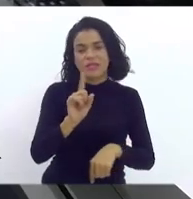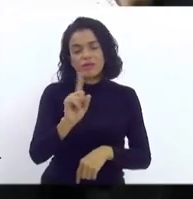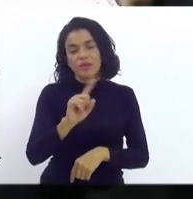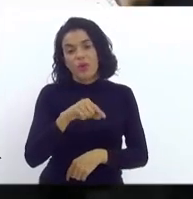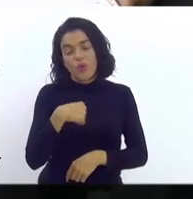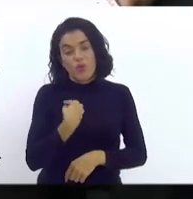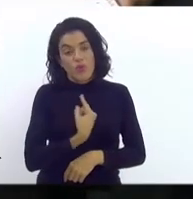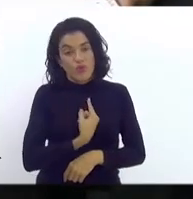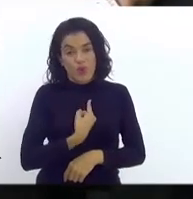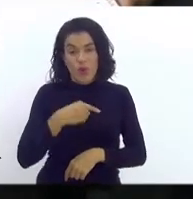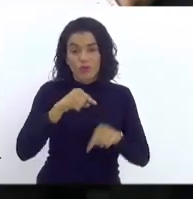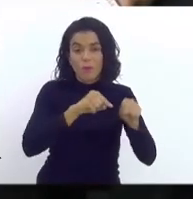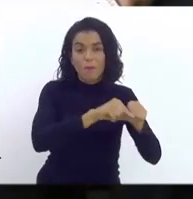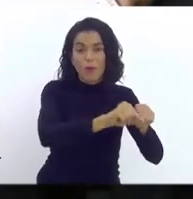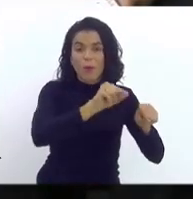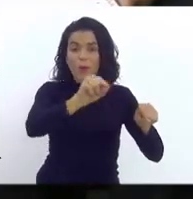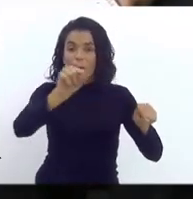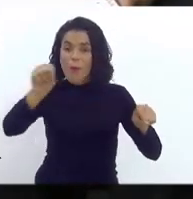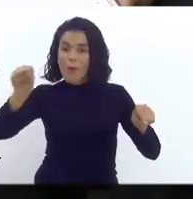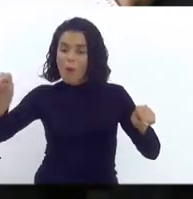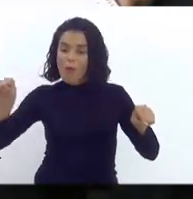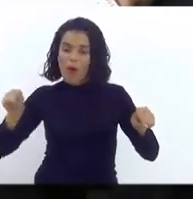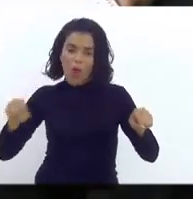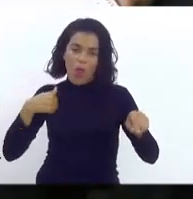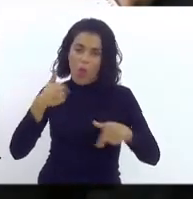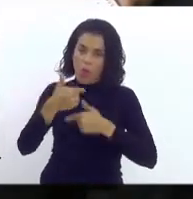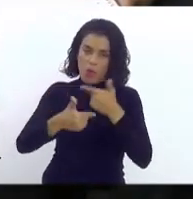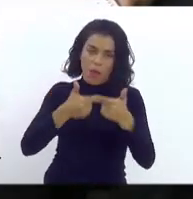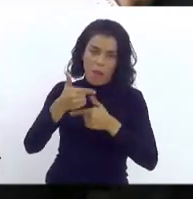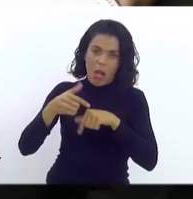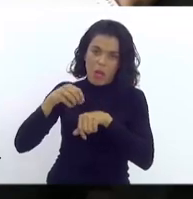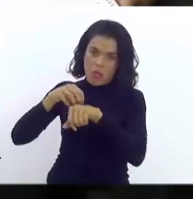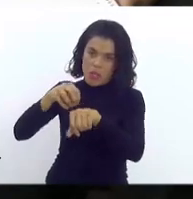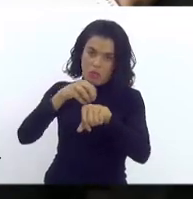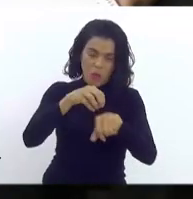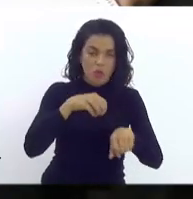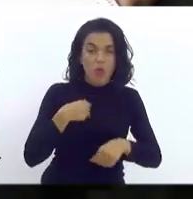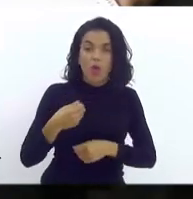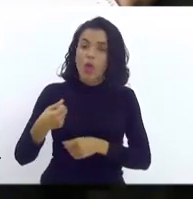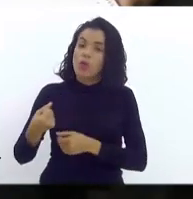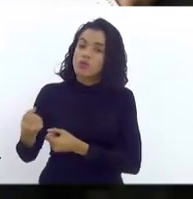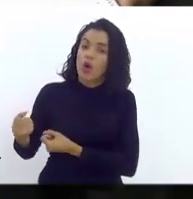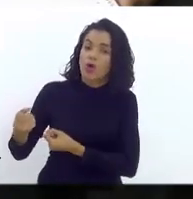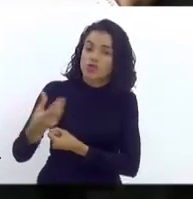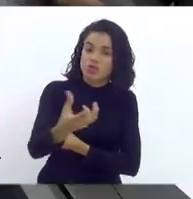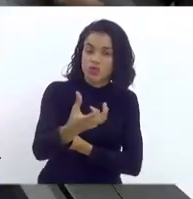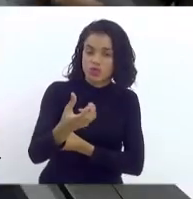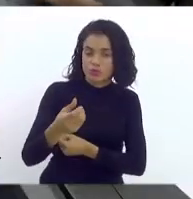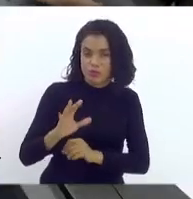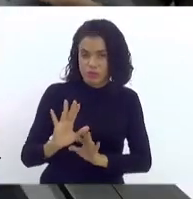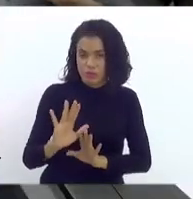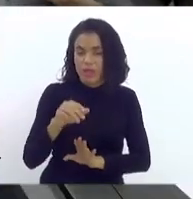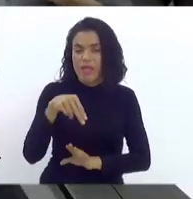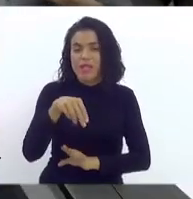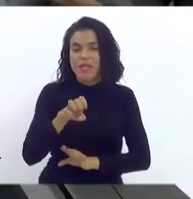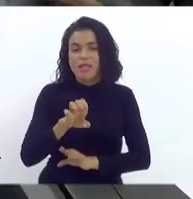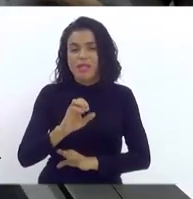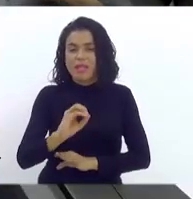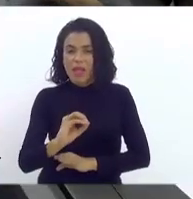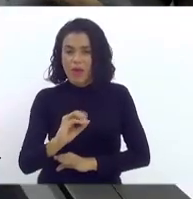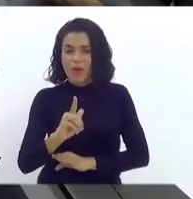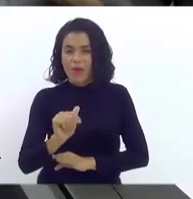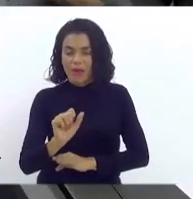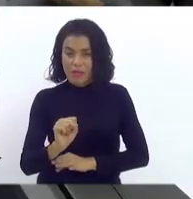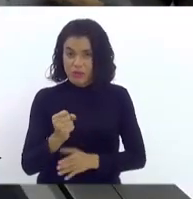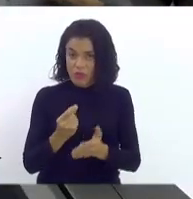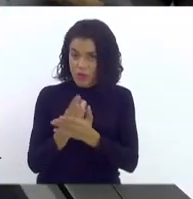os nossos pontos são... Eu não faço esse serviço de transporte, eu só distribuo por rede. Não, sim, mas essa Neogás, por exemplo, ela não compra de